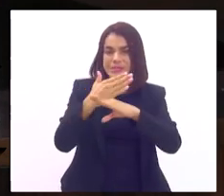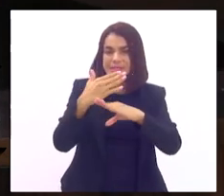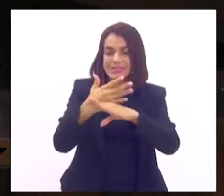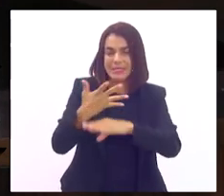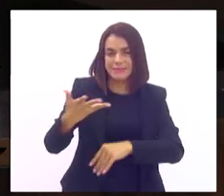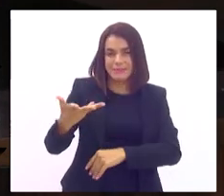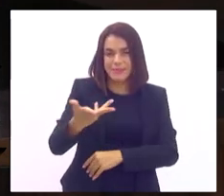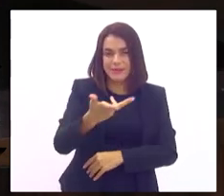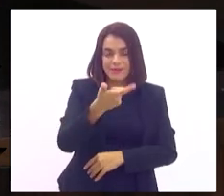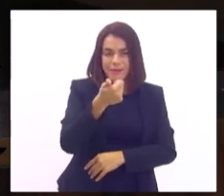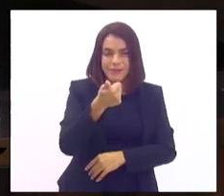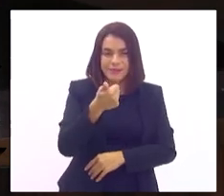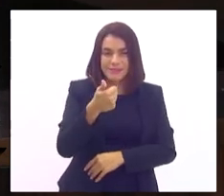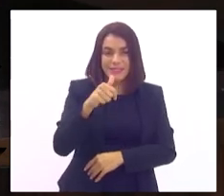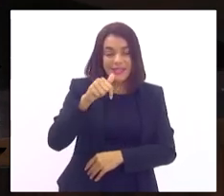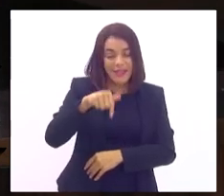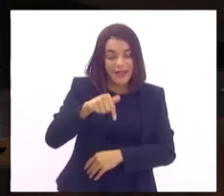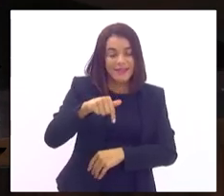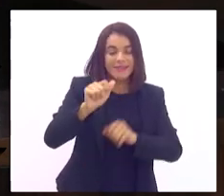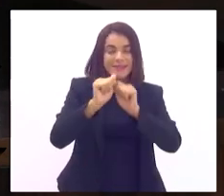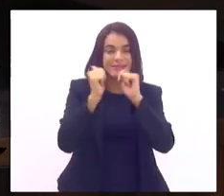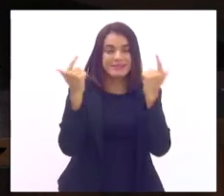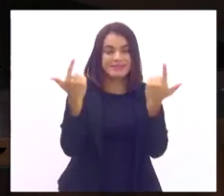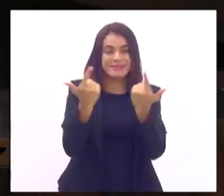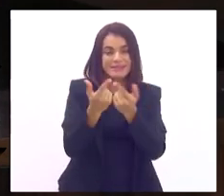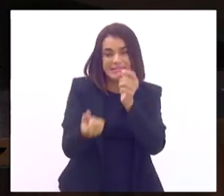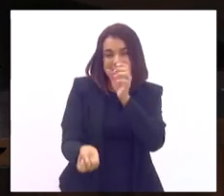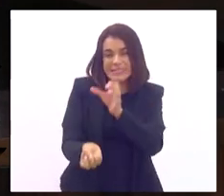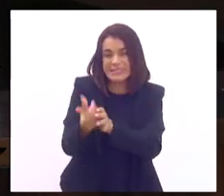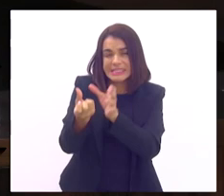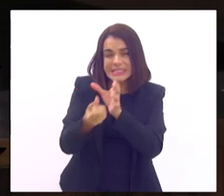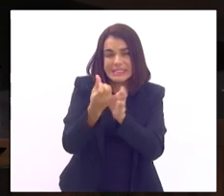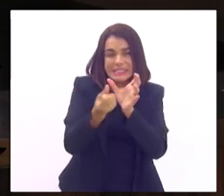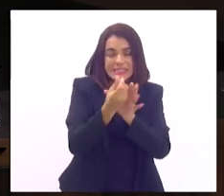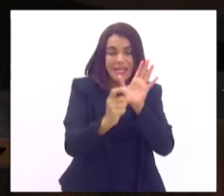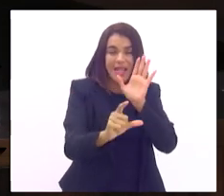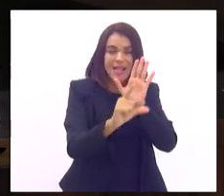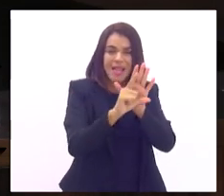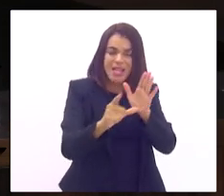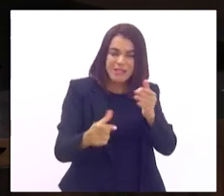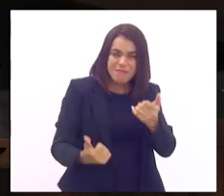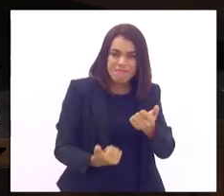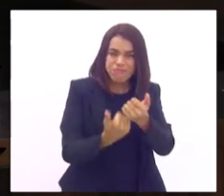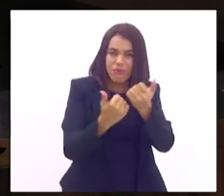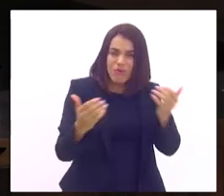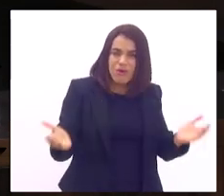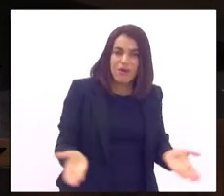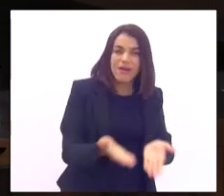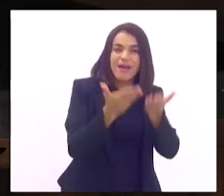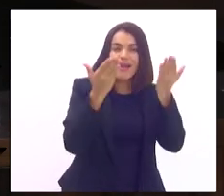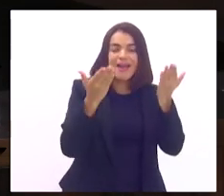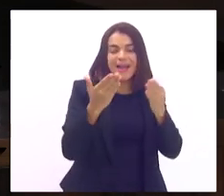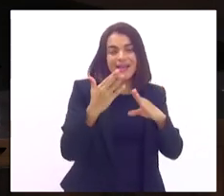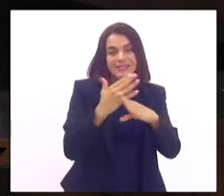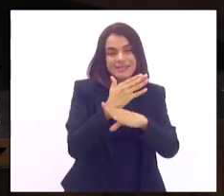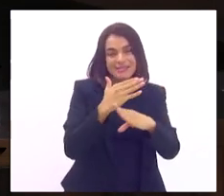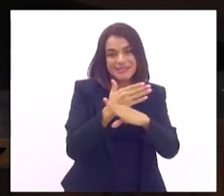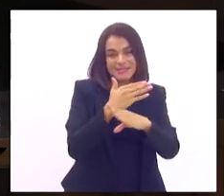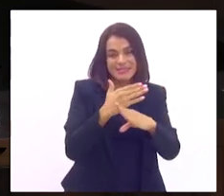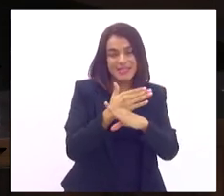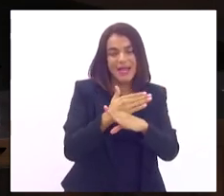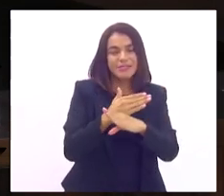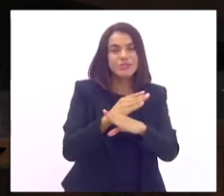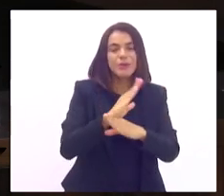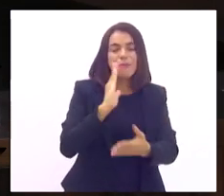maravilhosa, que dessa casa saia inúmeras leis que, de fato, impulsione a nossa cidade, não mais ser